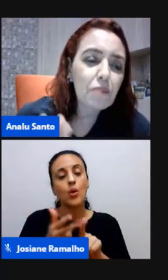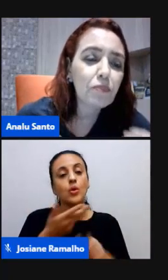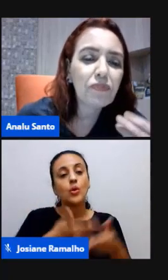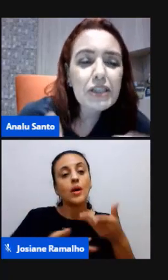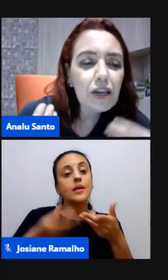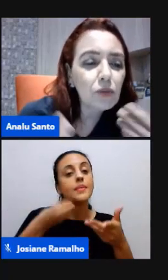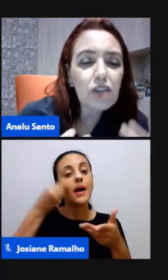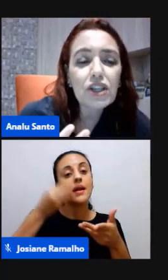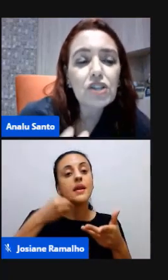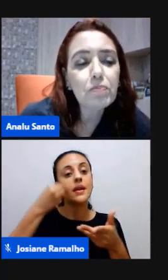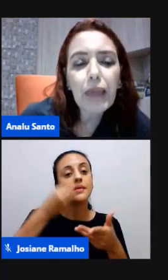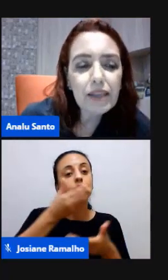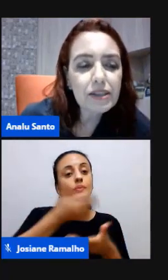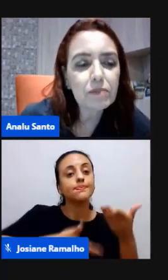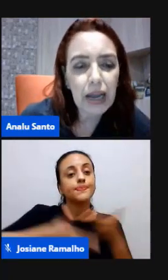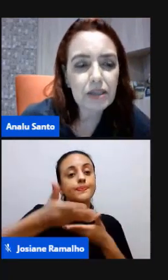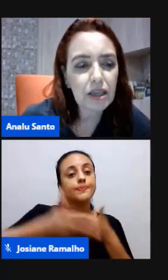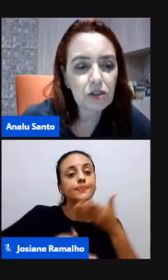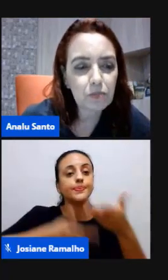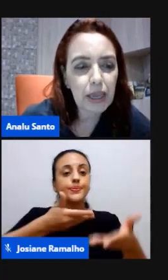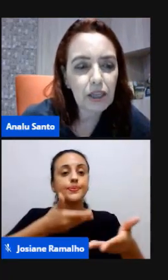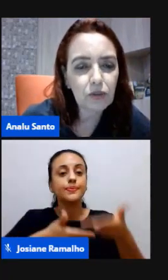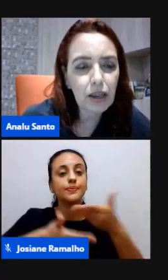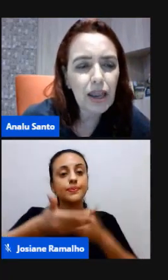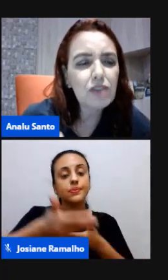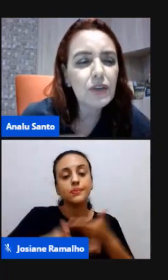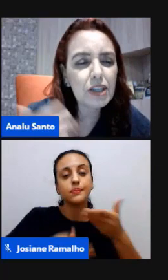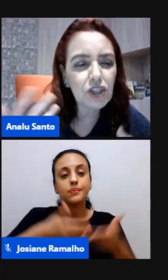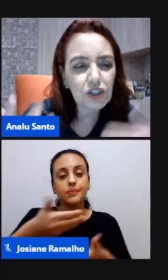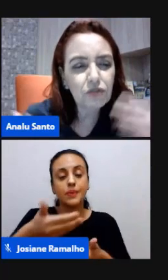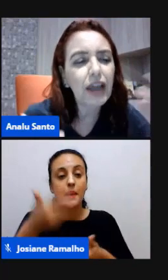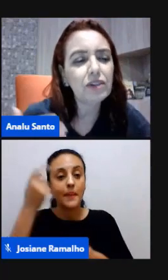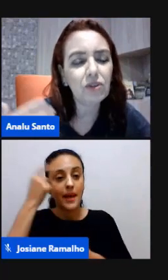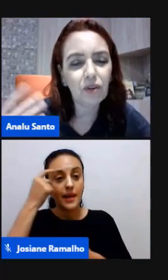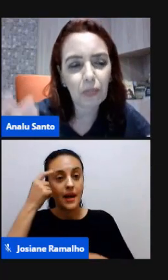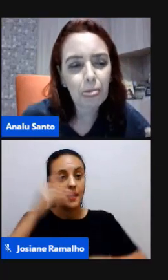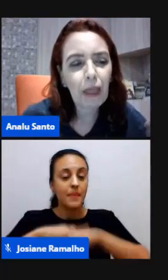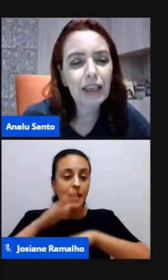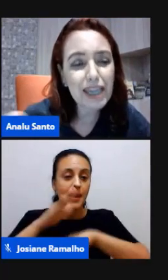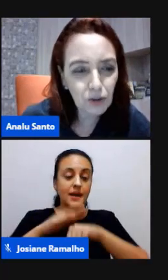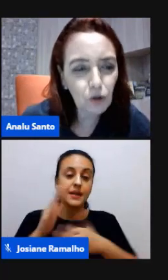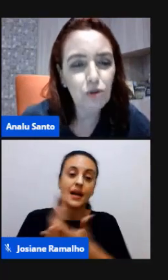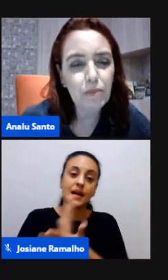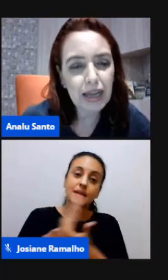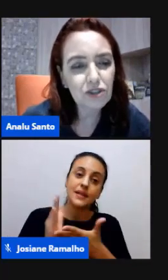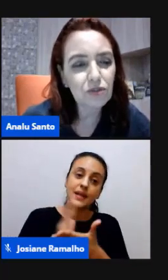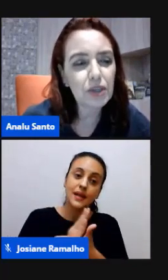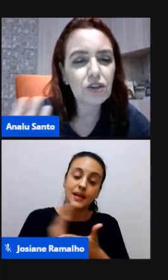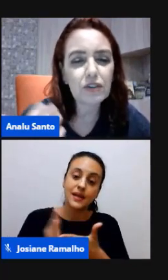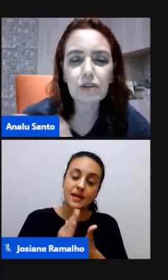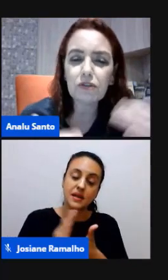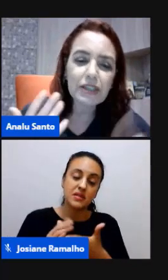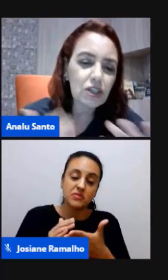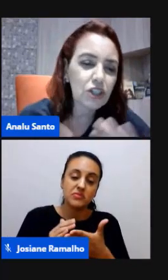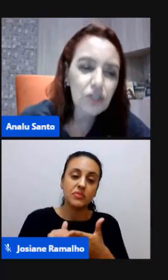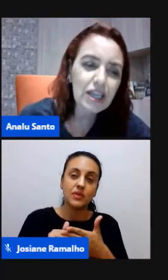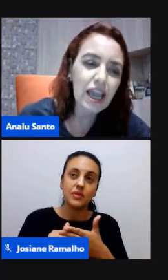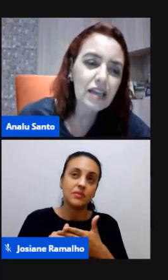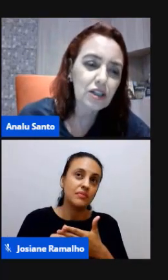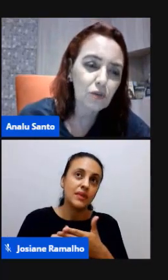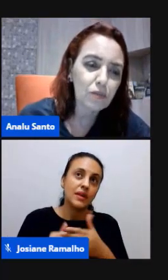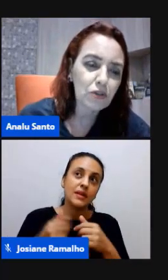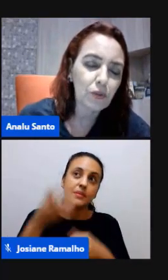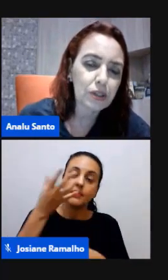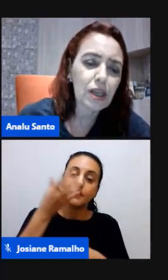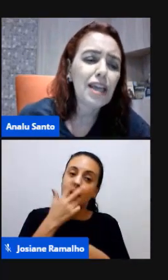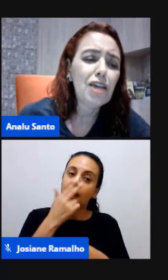ajudar, fazer com que a gente pense mais a respeito, né? Às vezes a gente liga no automático e às vezes a gente